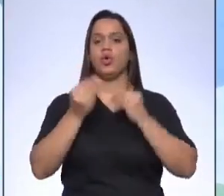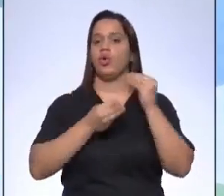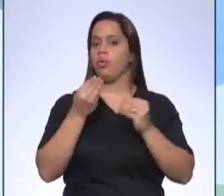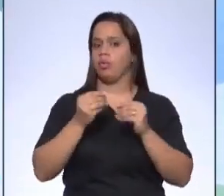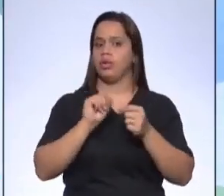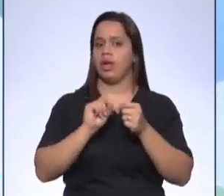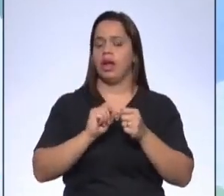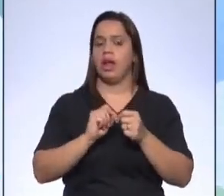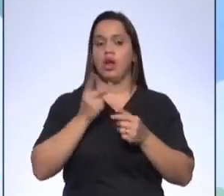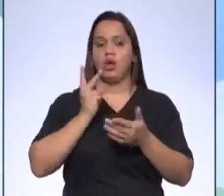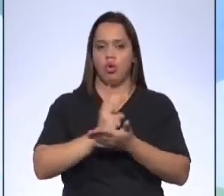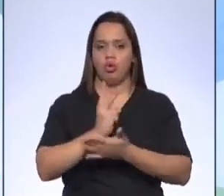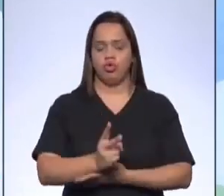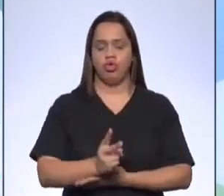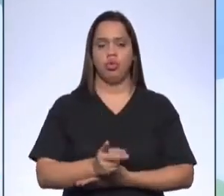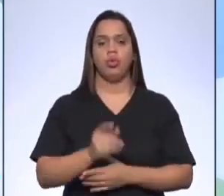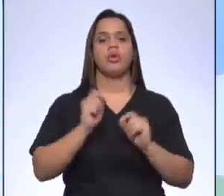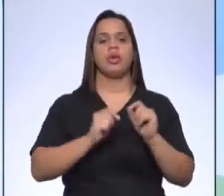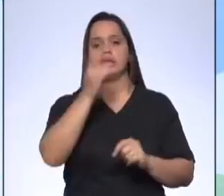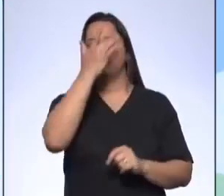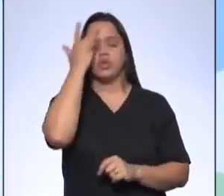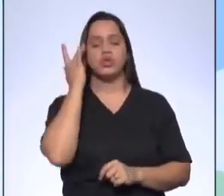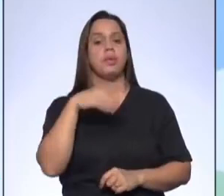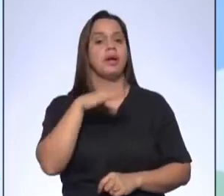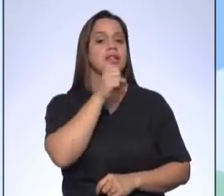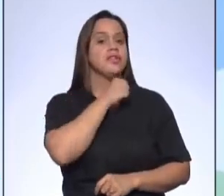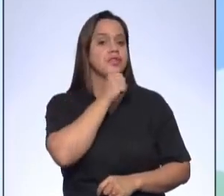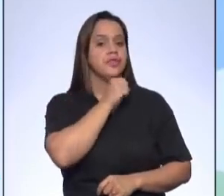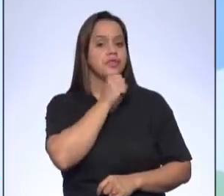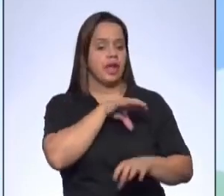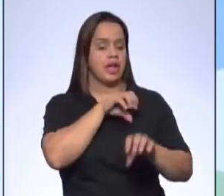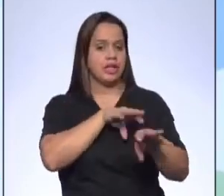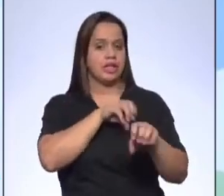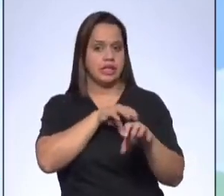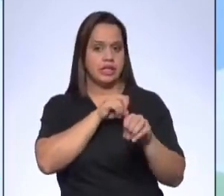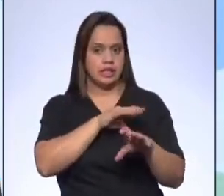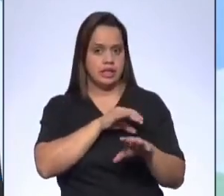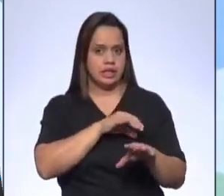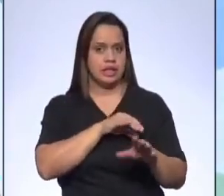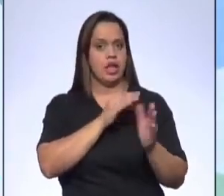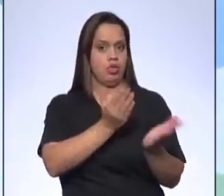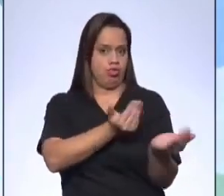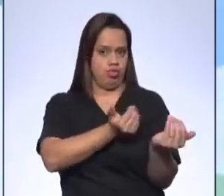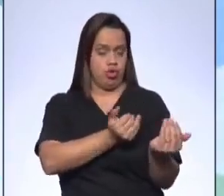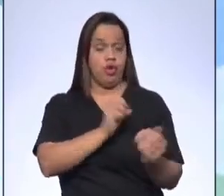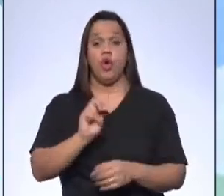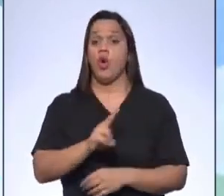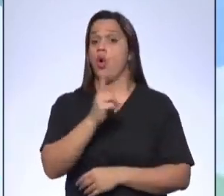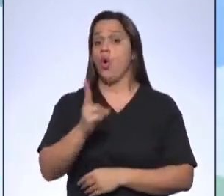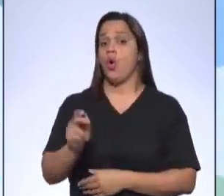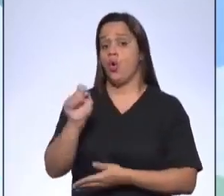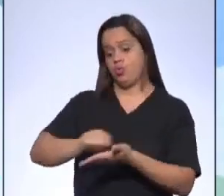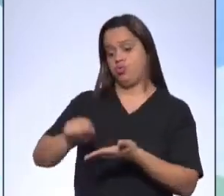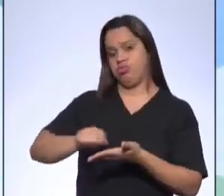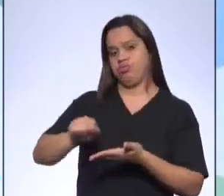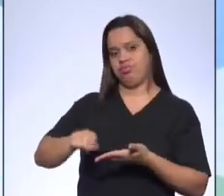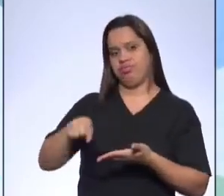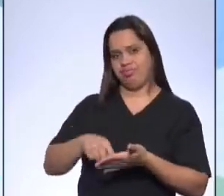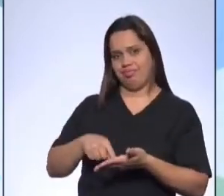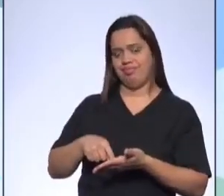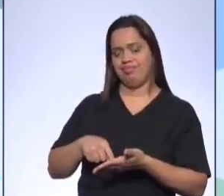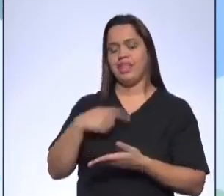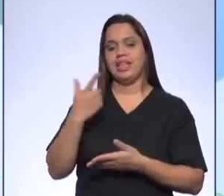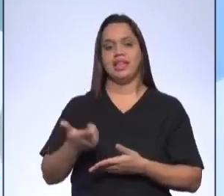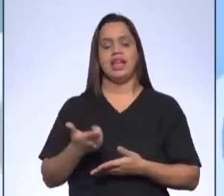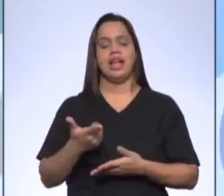mais velhos para os mais novos, ou através de registros escritos. Então, a noção